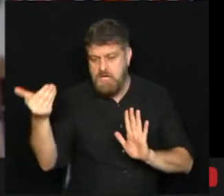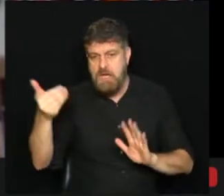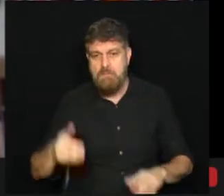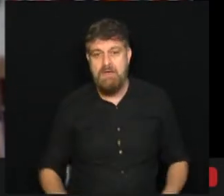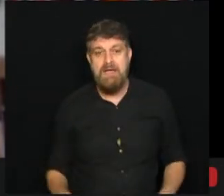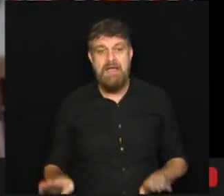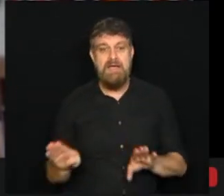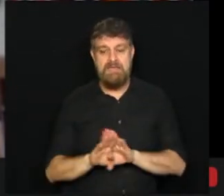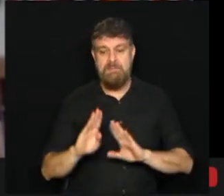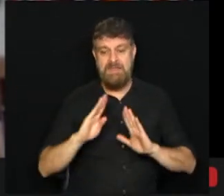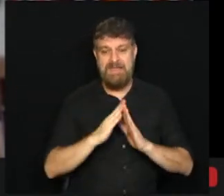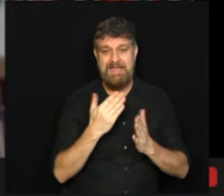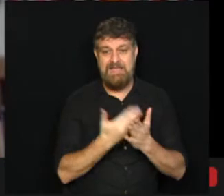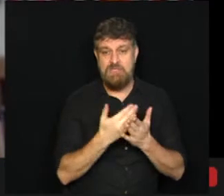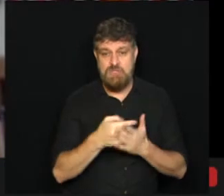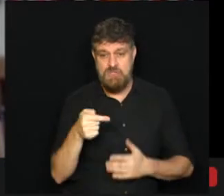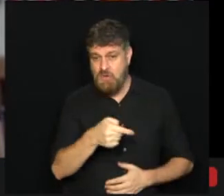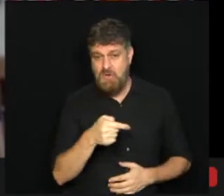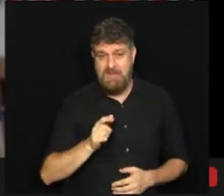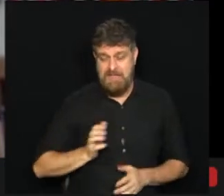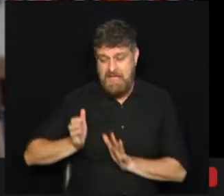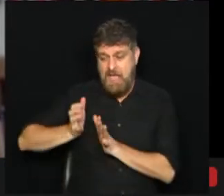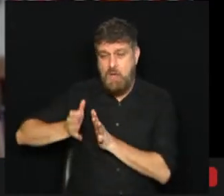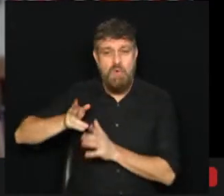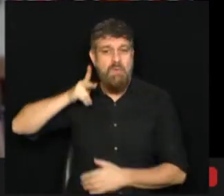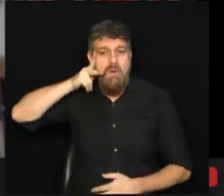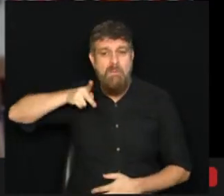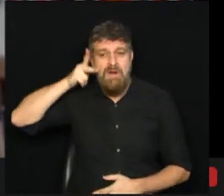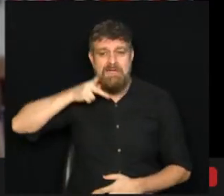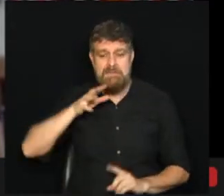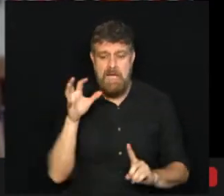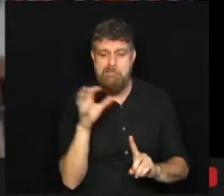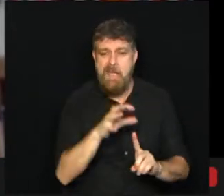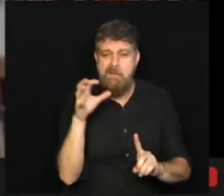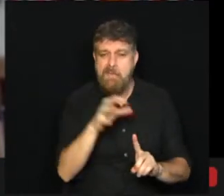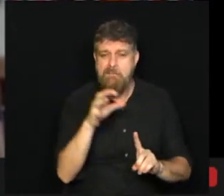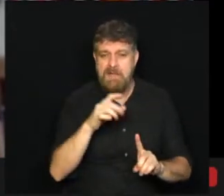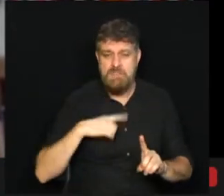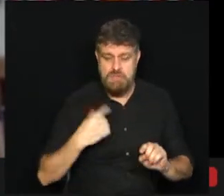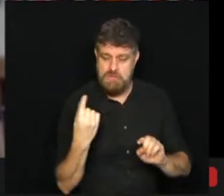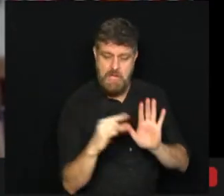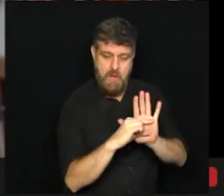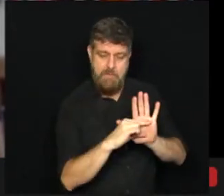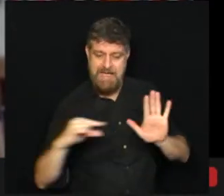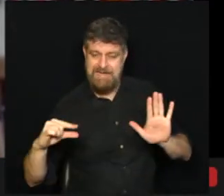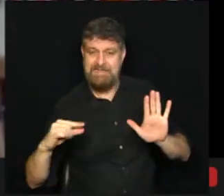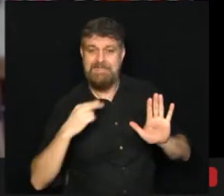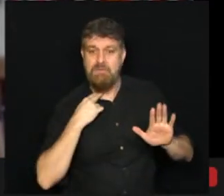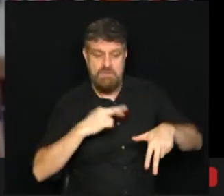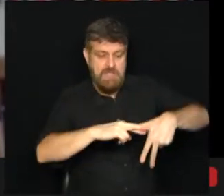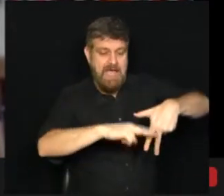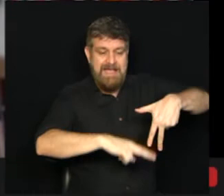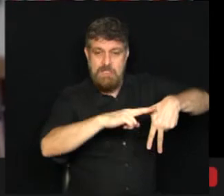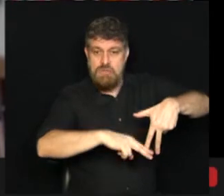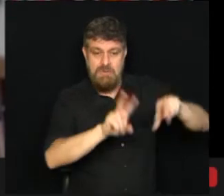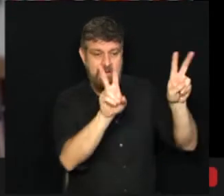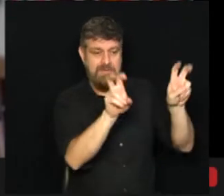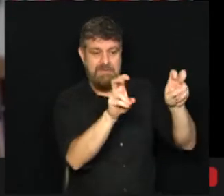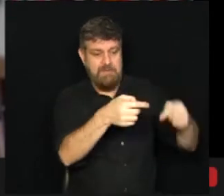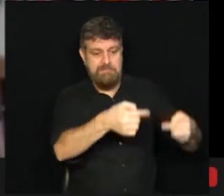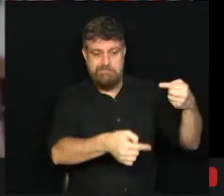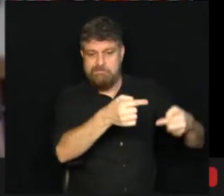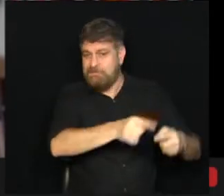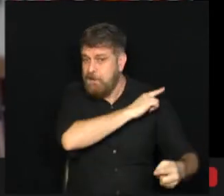Sem Partido, que também continha uma cláusula que proibia a discussão de gênero nas escolas